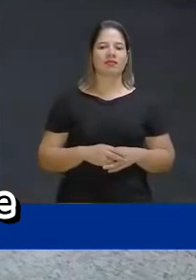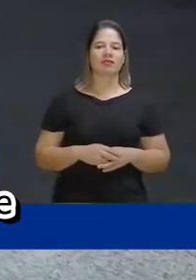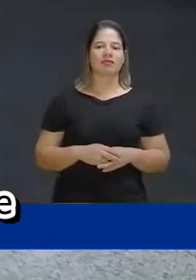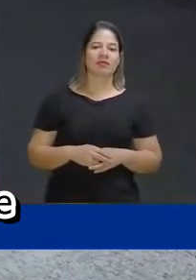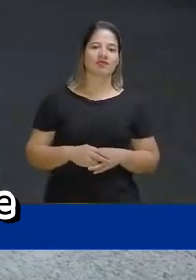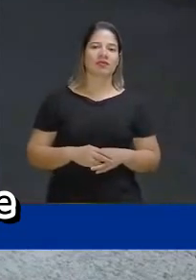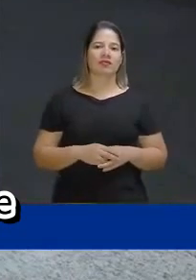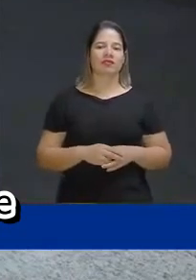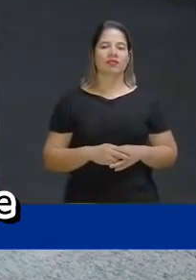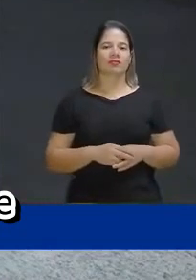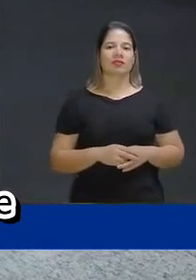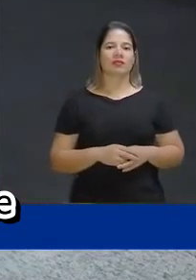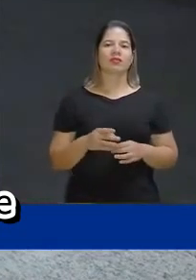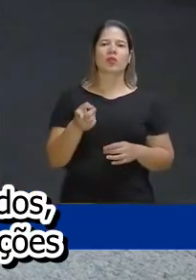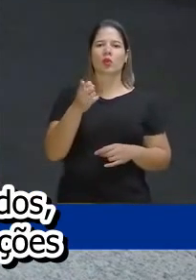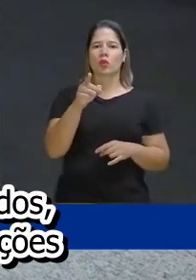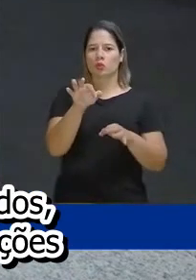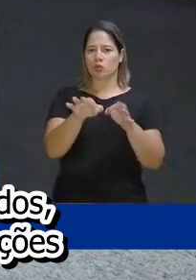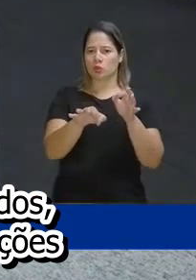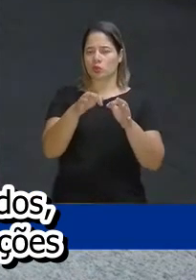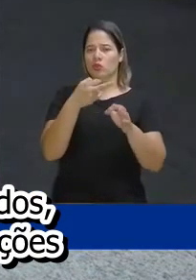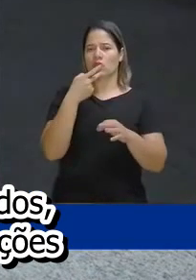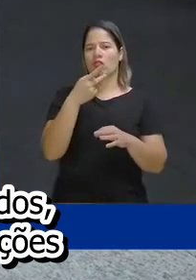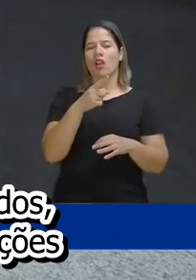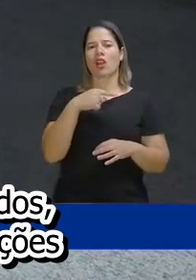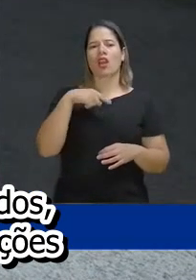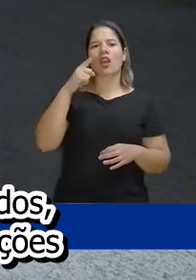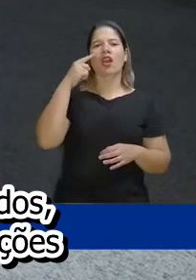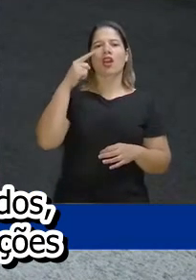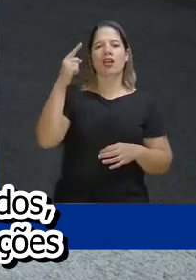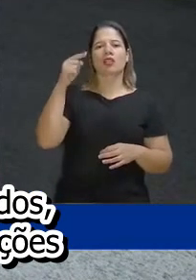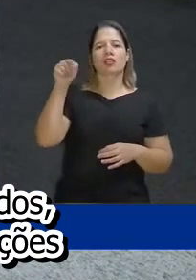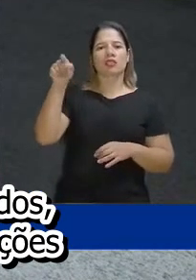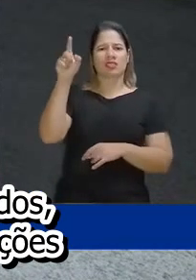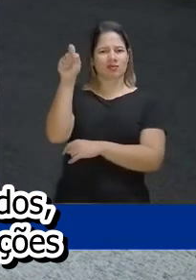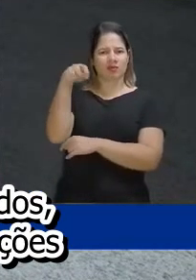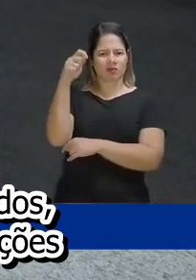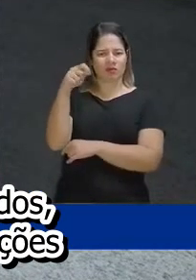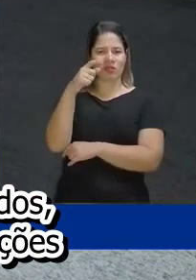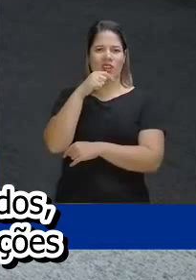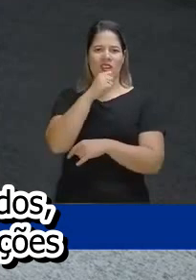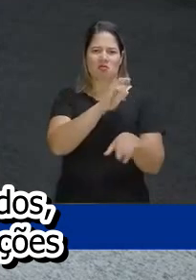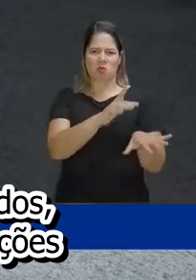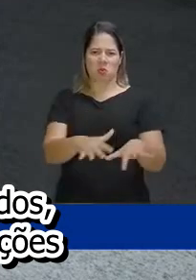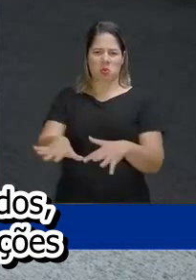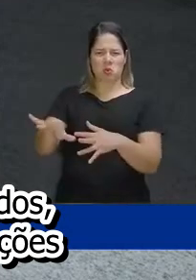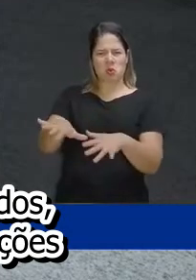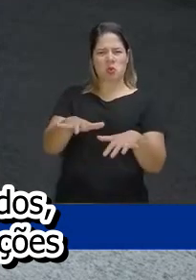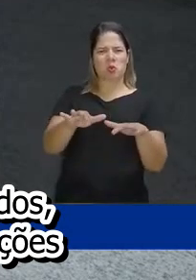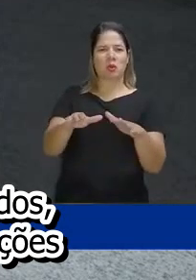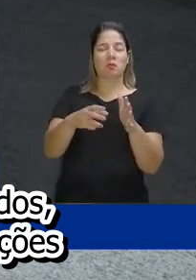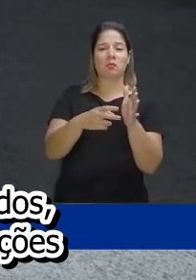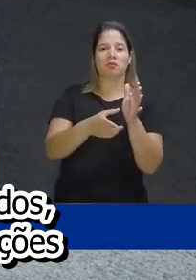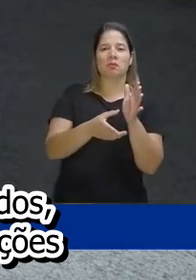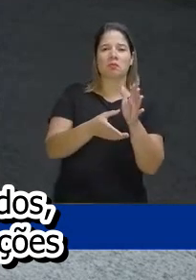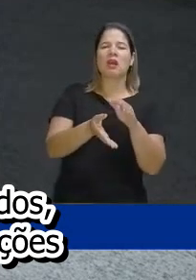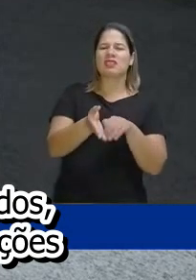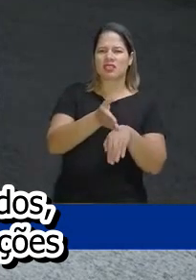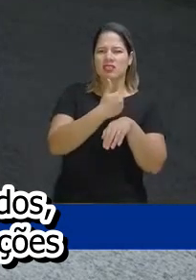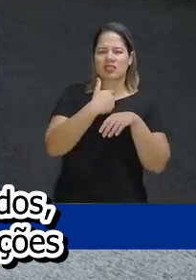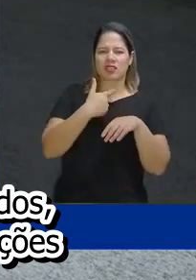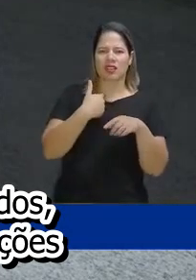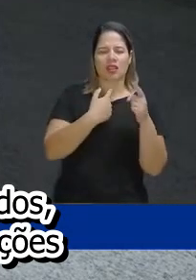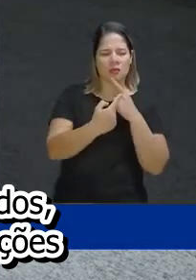nesse ponto do Rio Grande do Sul, porque eu fiz um contato mais cedo com um grupo de magistrados, colegas que também